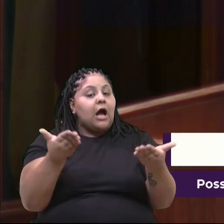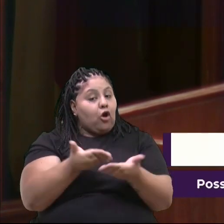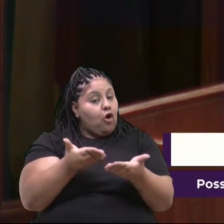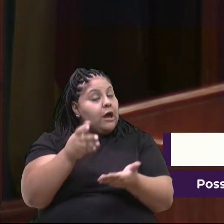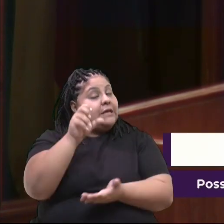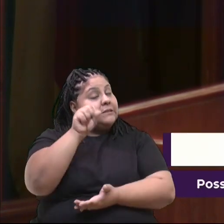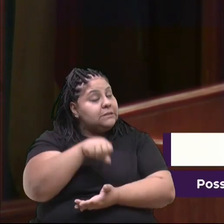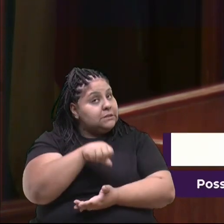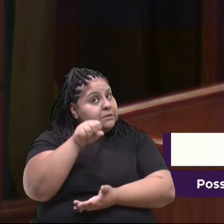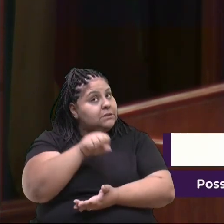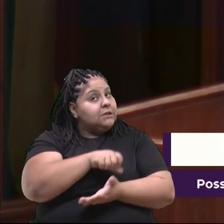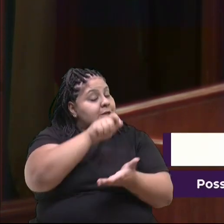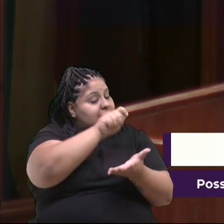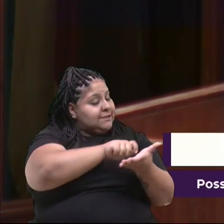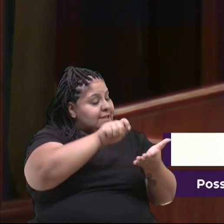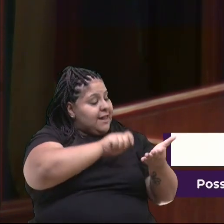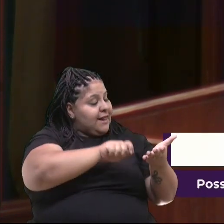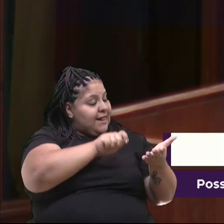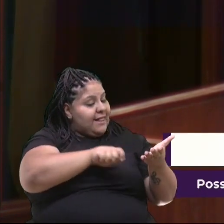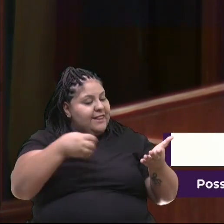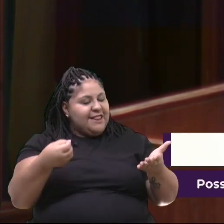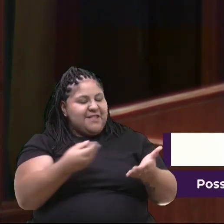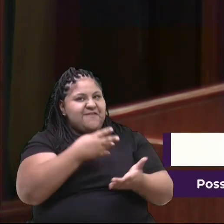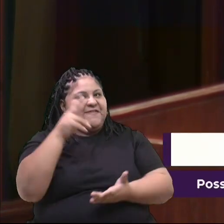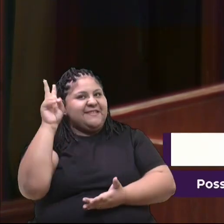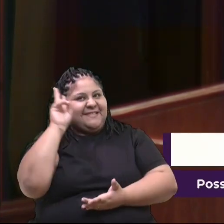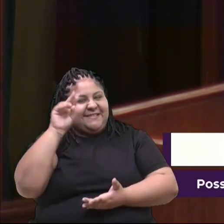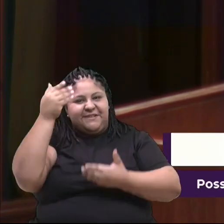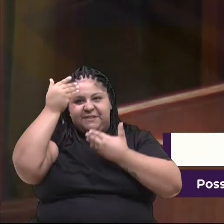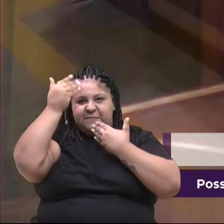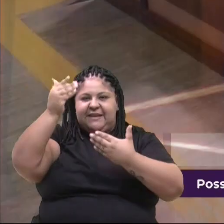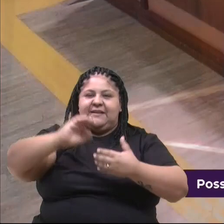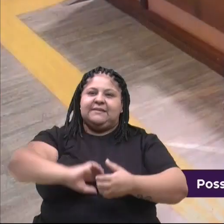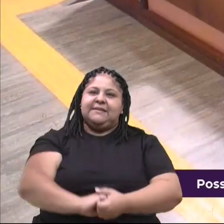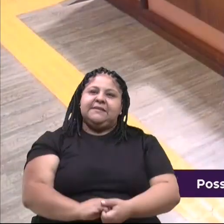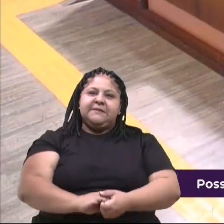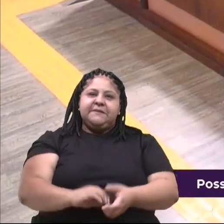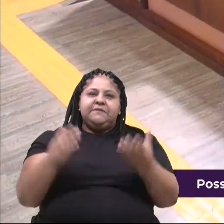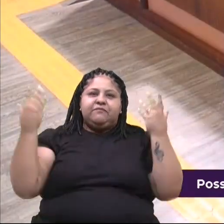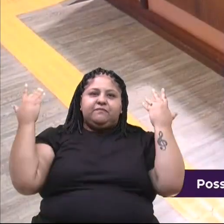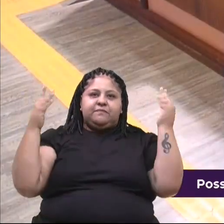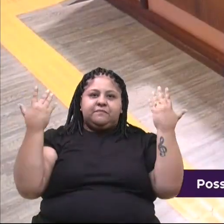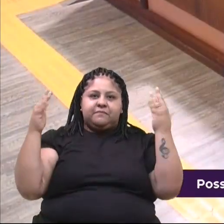sim, escrevermos novas histórias. Obrigada.